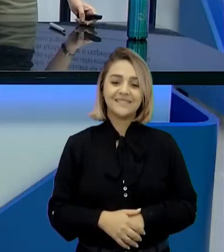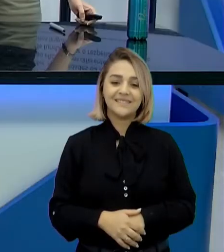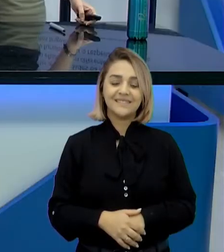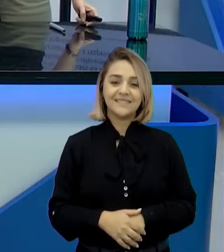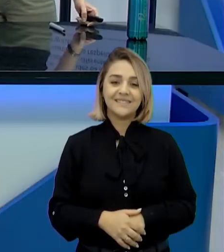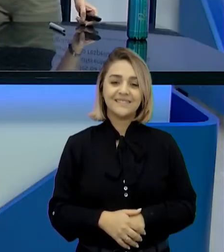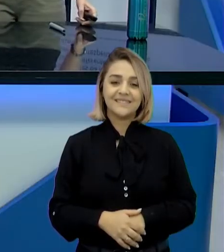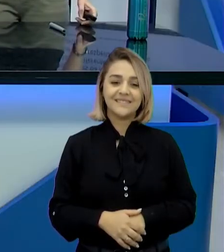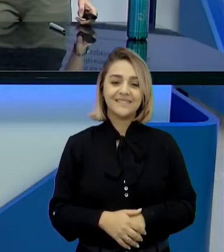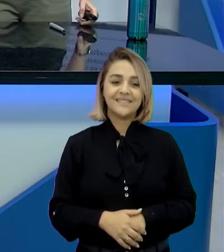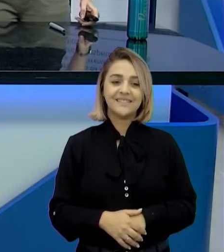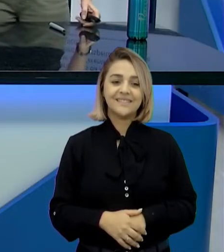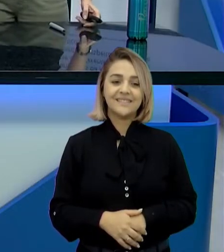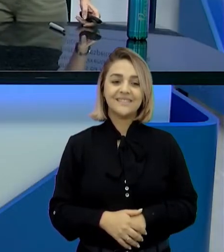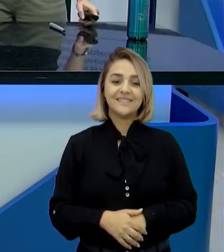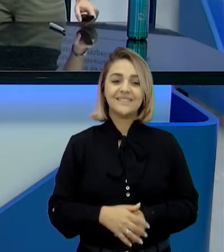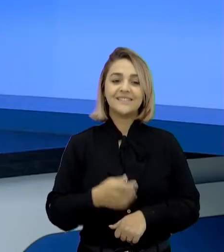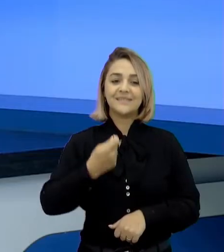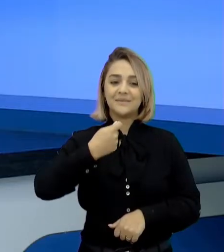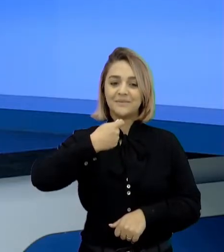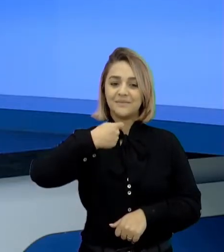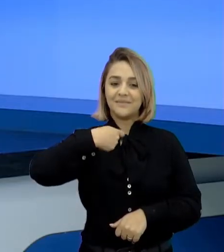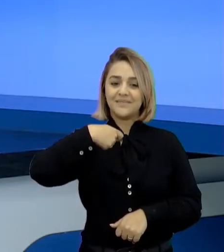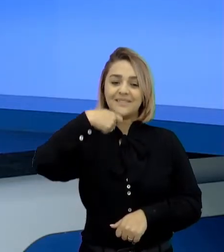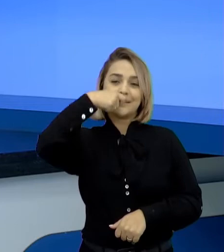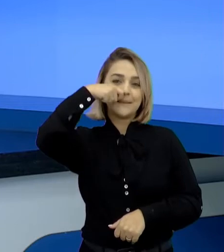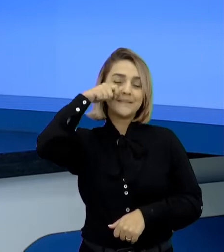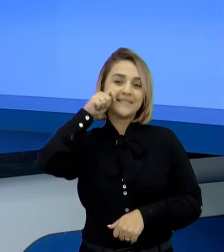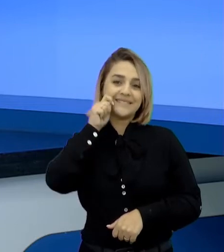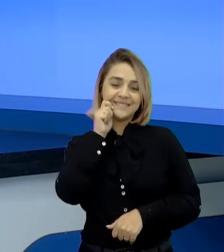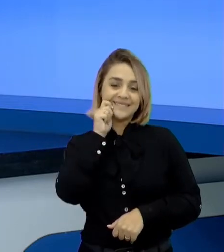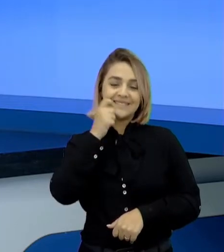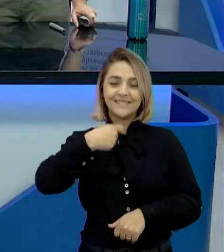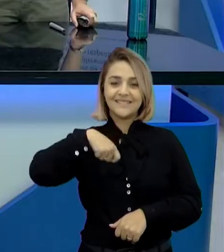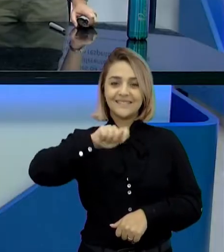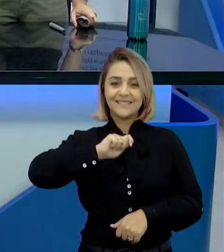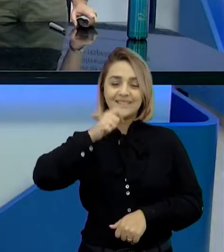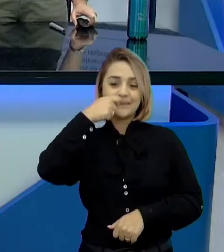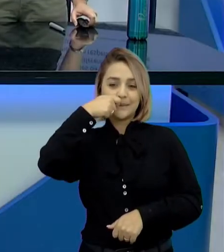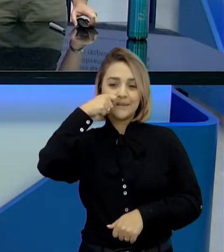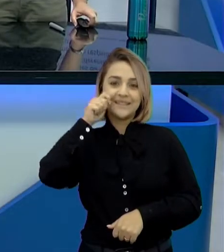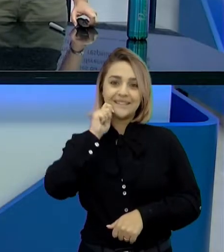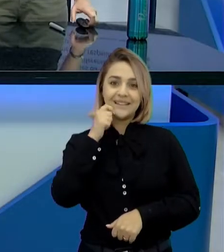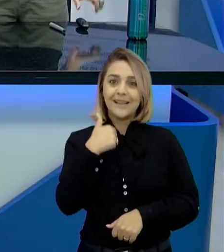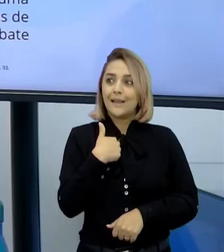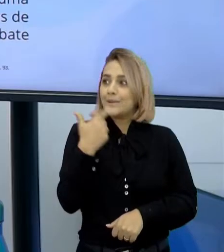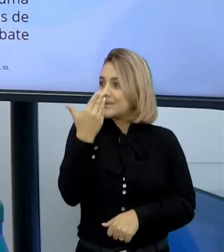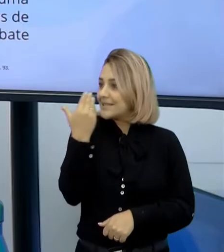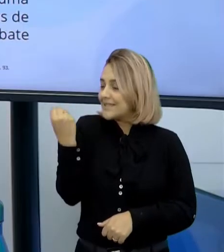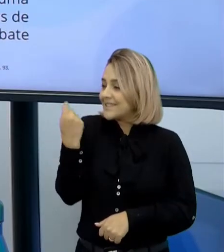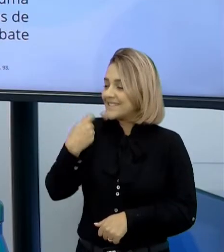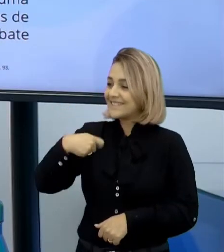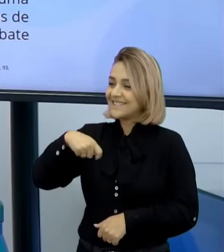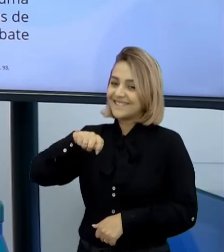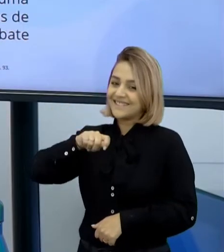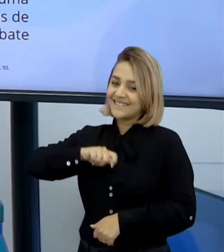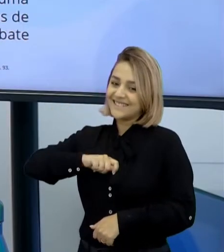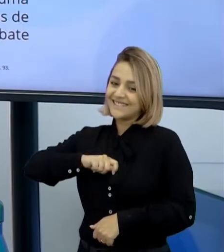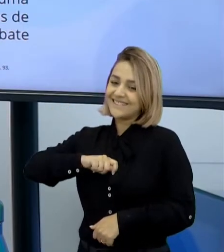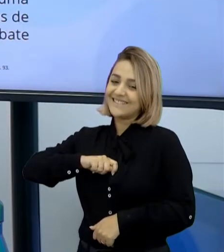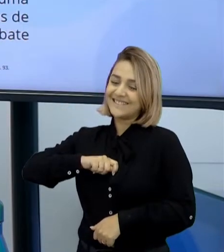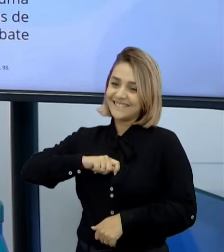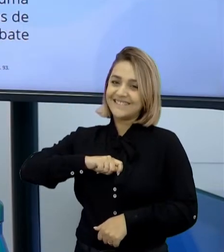falta o sinal, né? É. E o meu sinal, assim. Isso. E eu que esqueci o meu sinal hoje. Ah, o meu